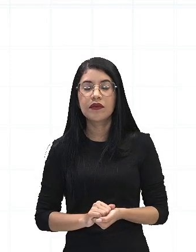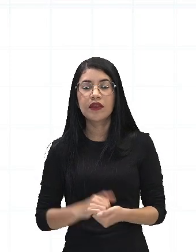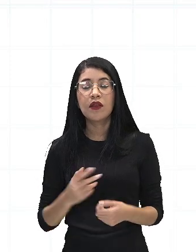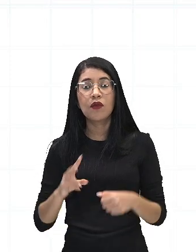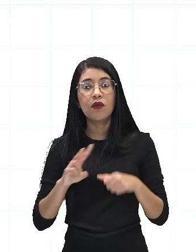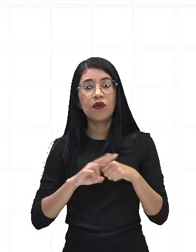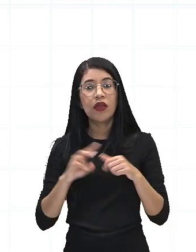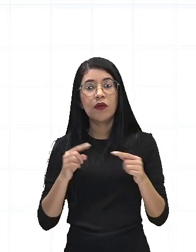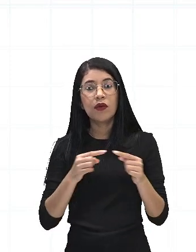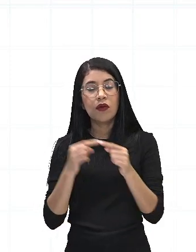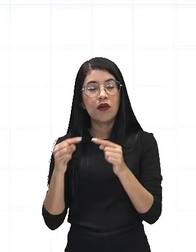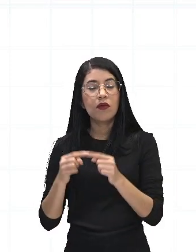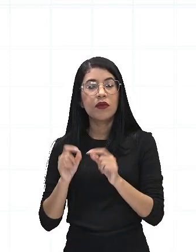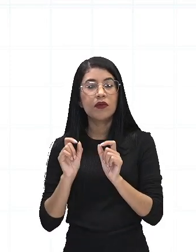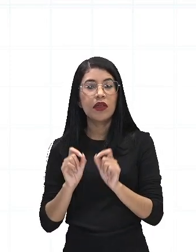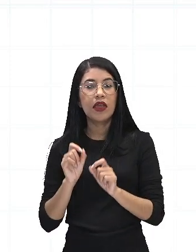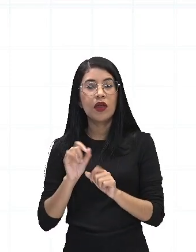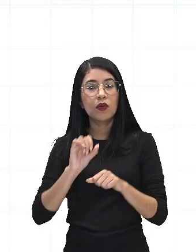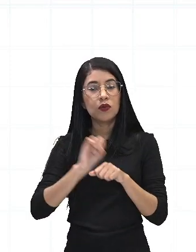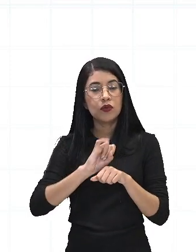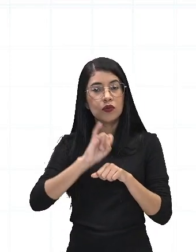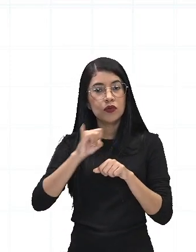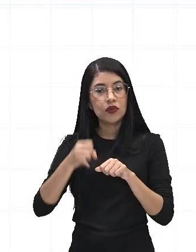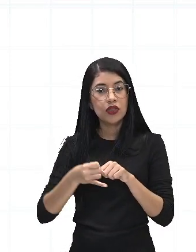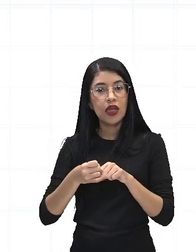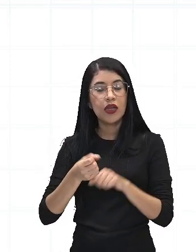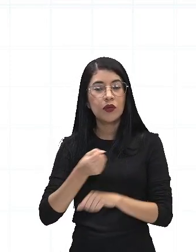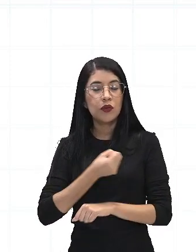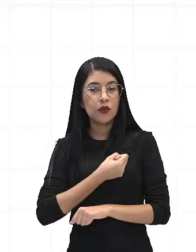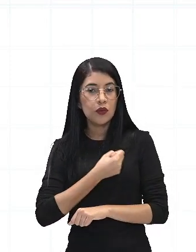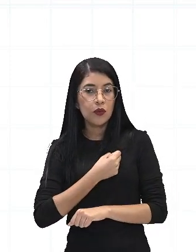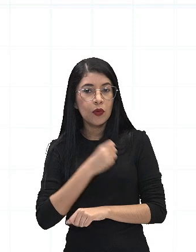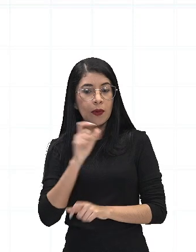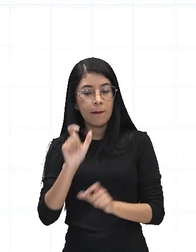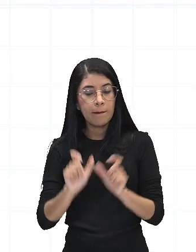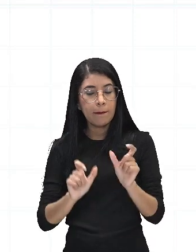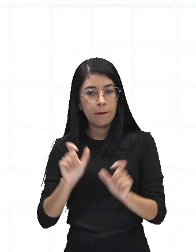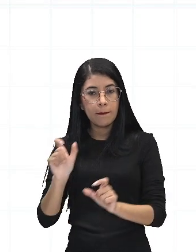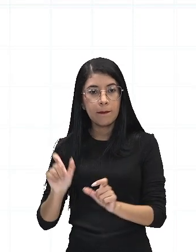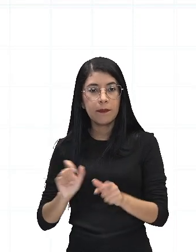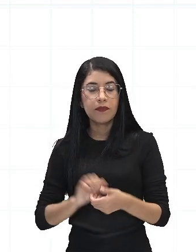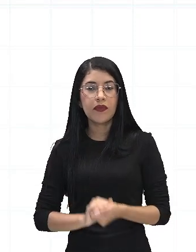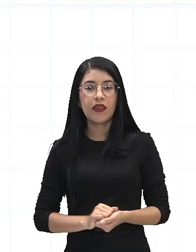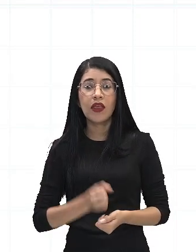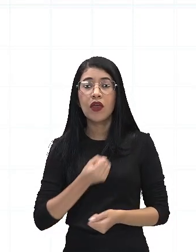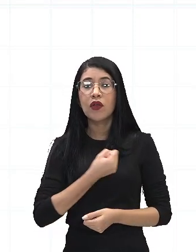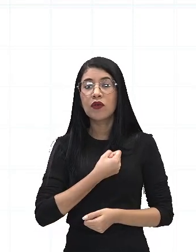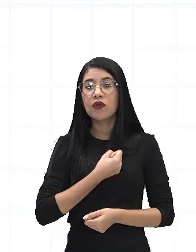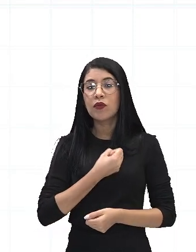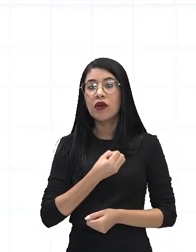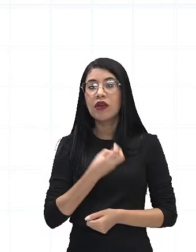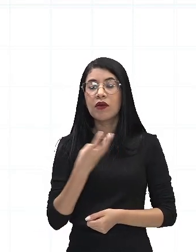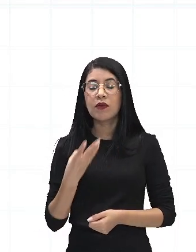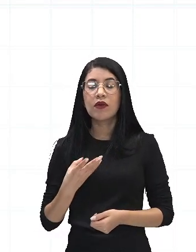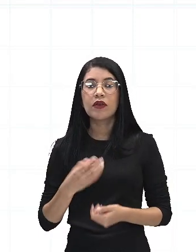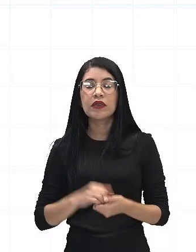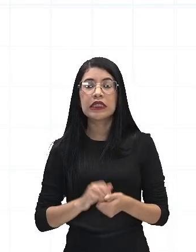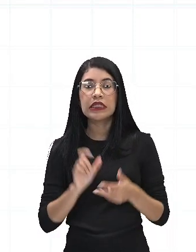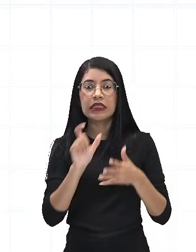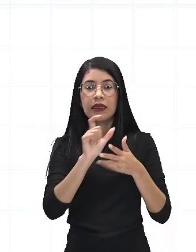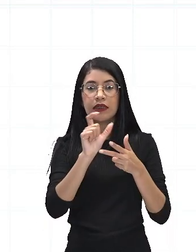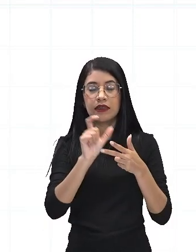verbo concorda com o sujeito em número e pessoa. Número, quando falamos em número,